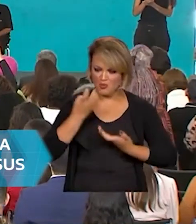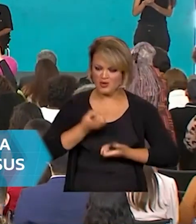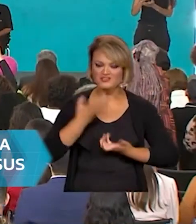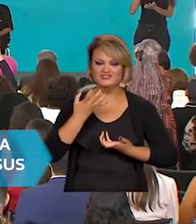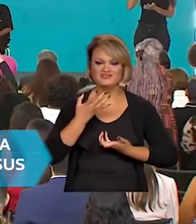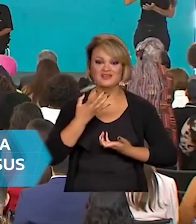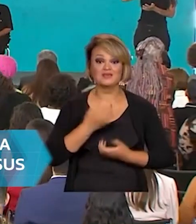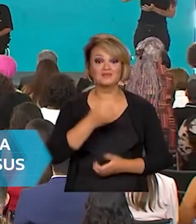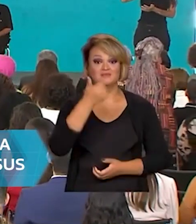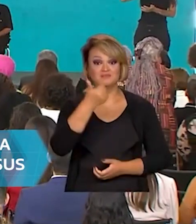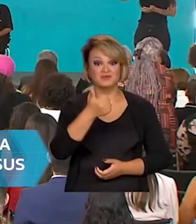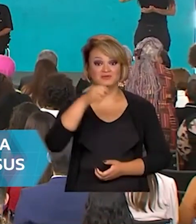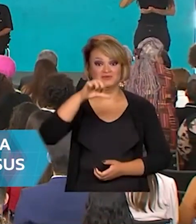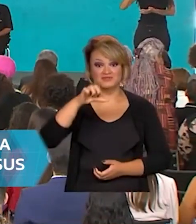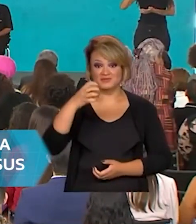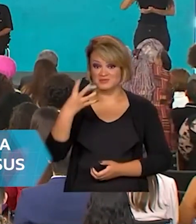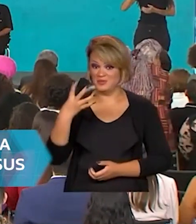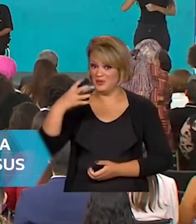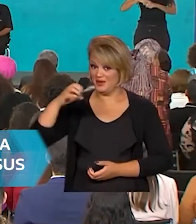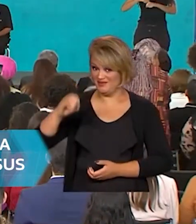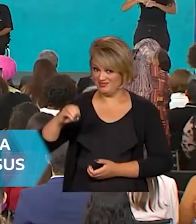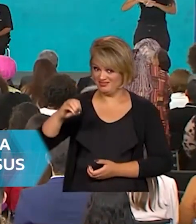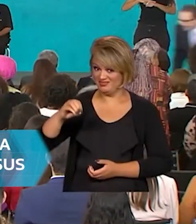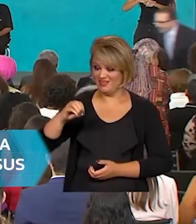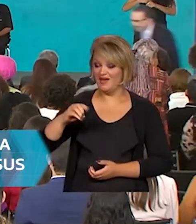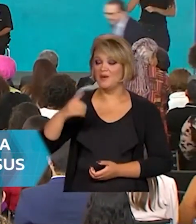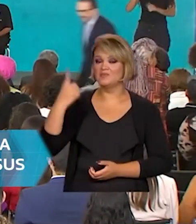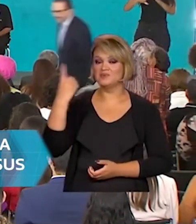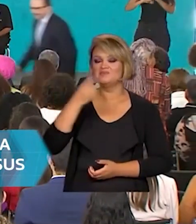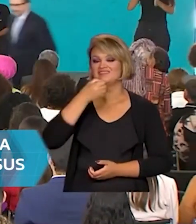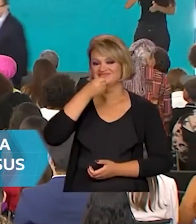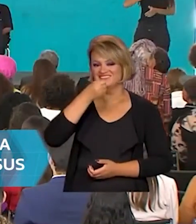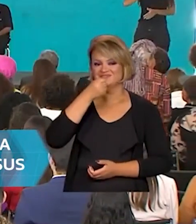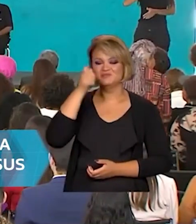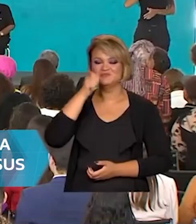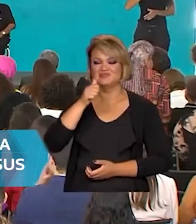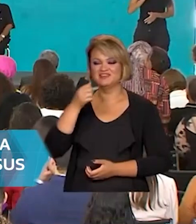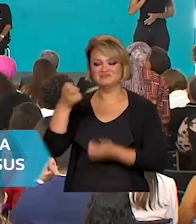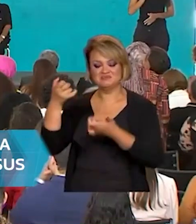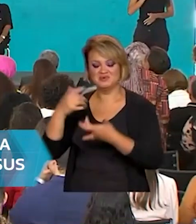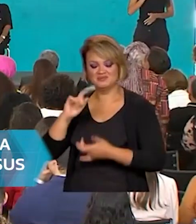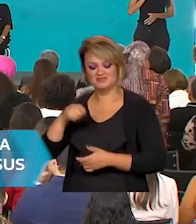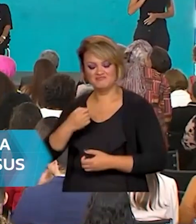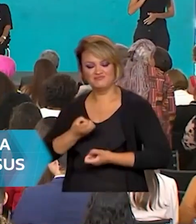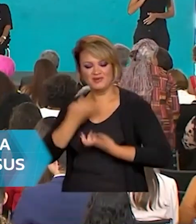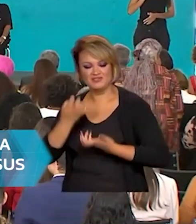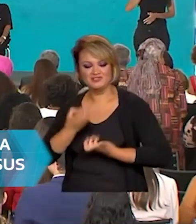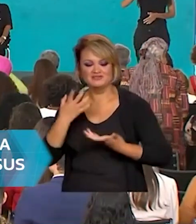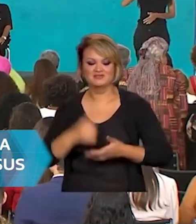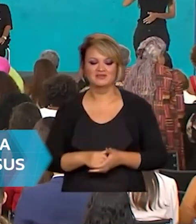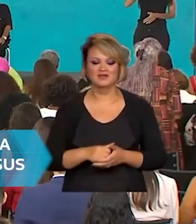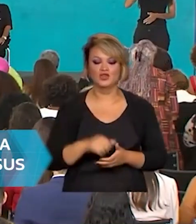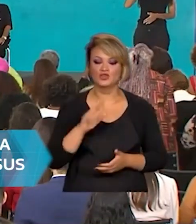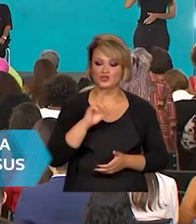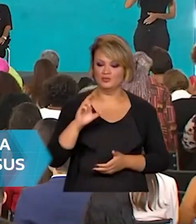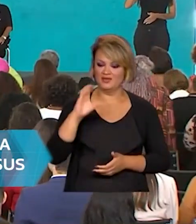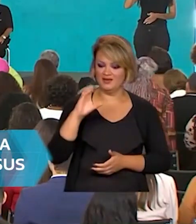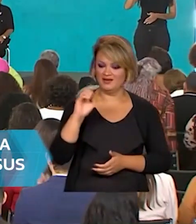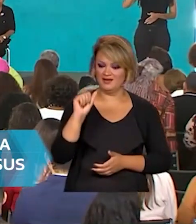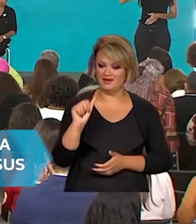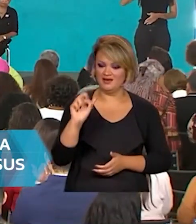é uma ação da Diretoria de Livro, Leitura, Literatura e Bibliotecas da Secretaria de Formação,